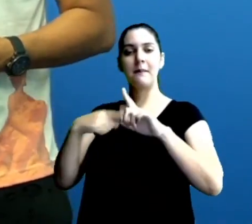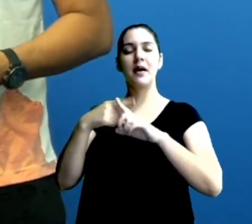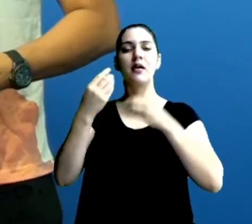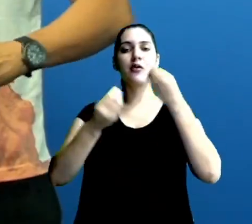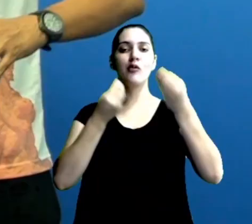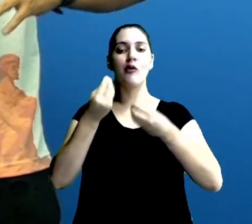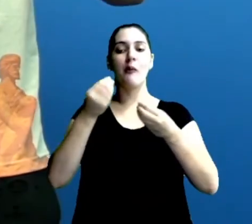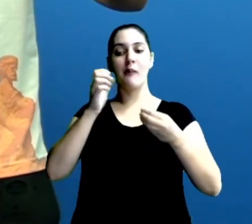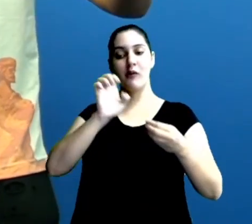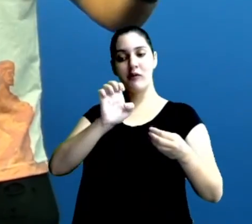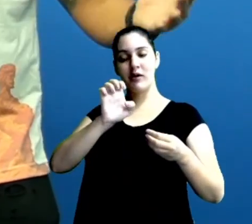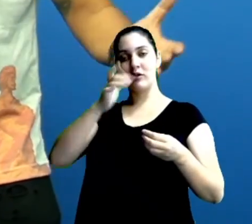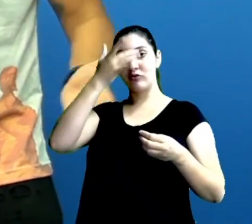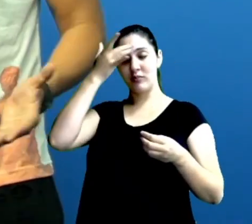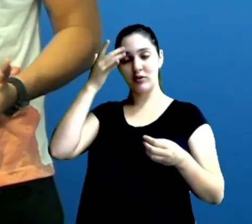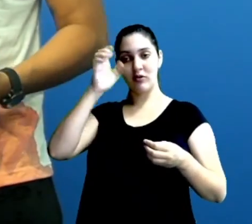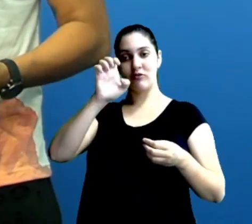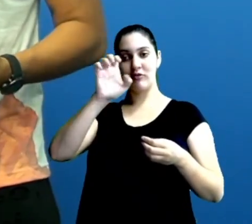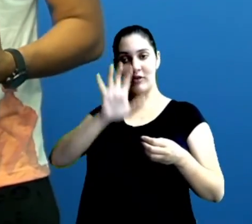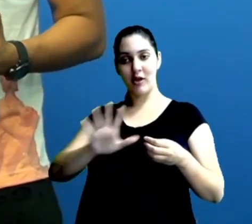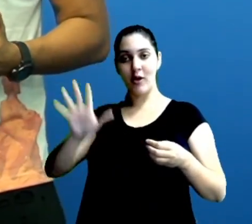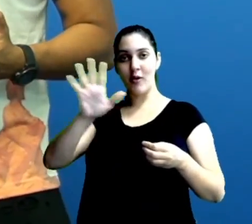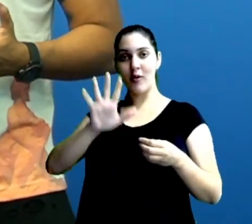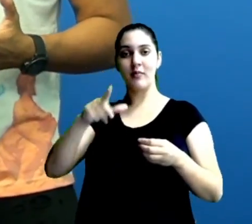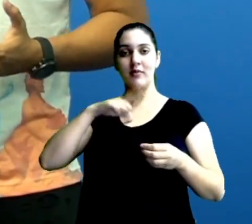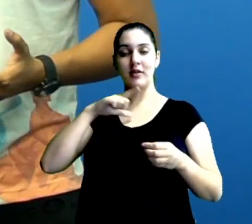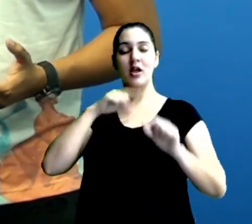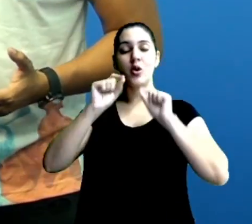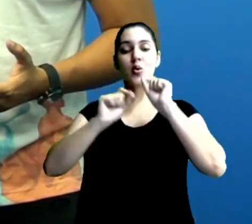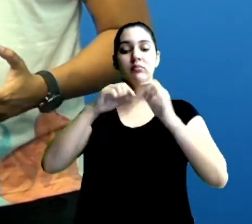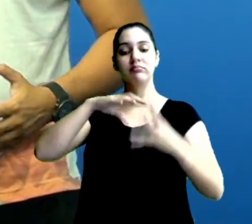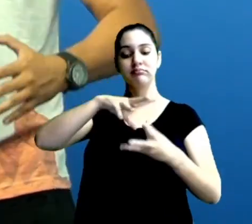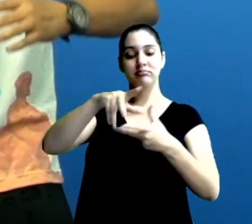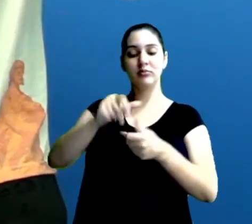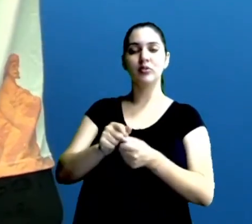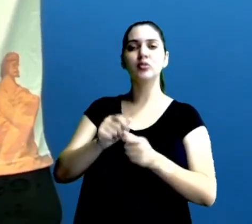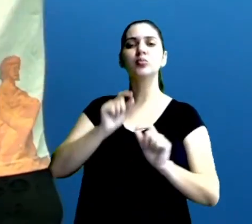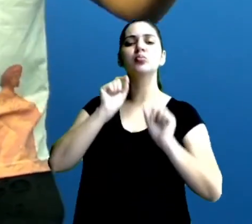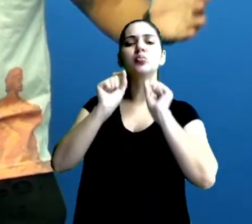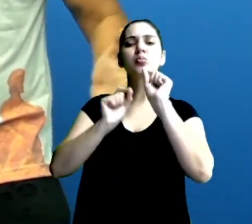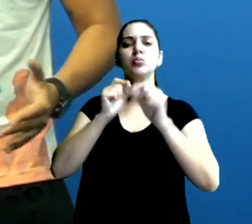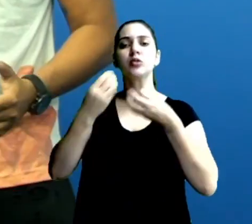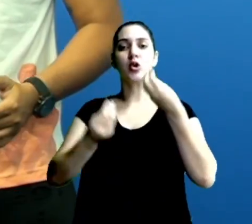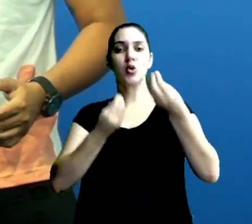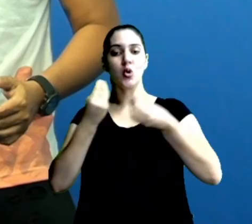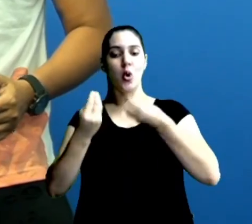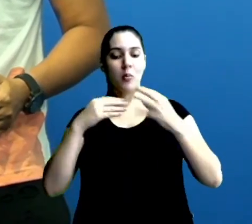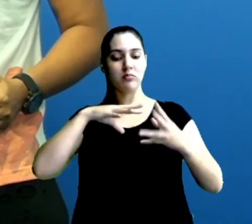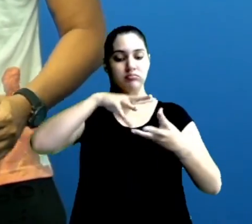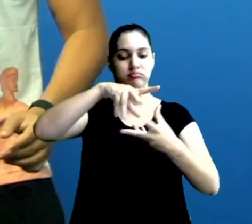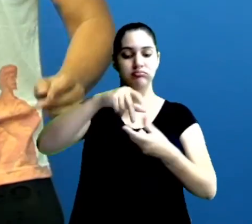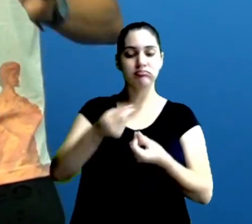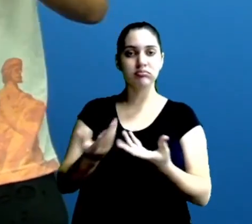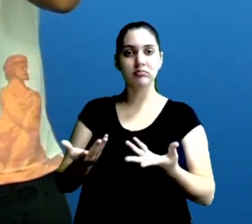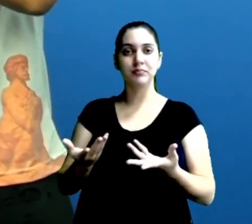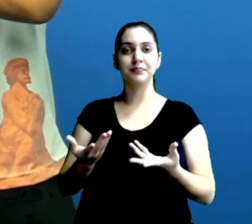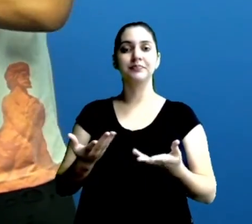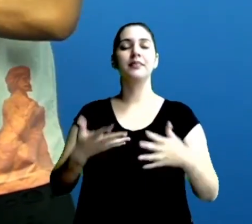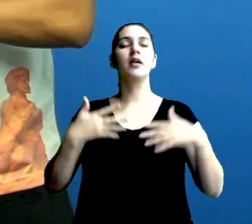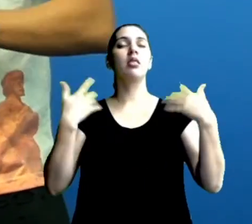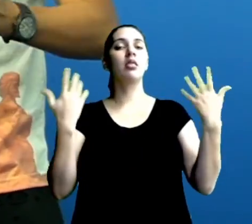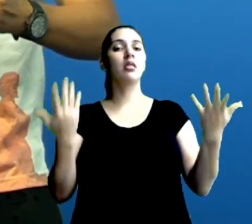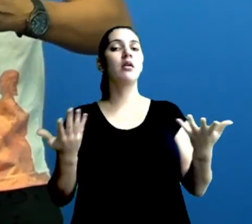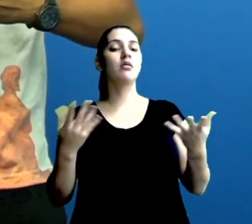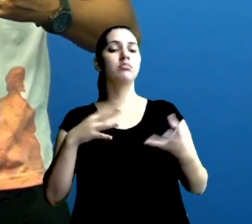europeus tinham do que era o mundo. É a imagem que os europeus tinham do que era o planeta Terra. Então o